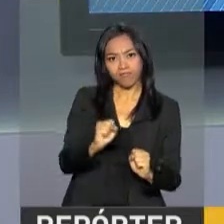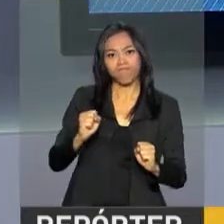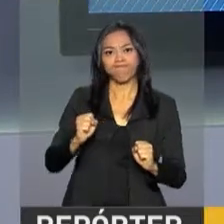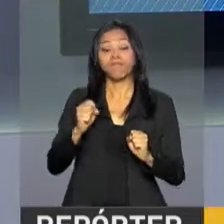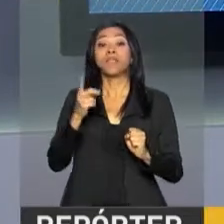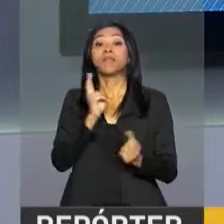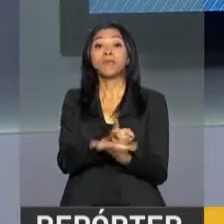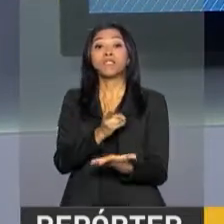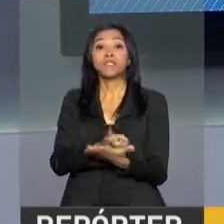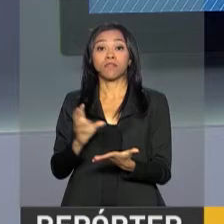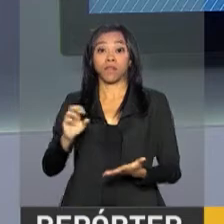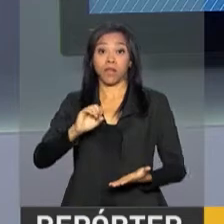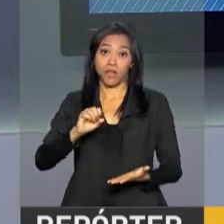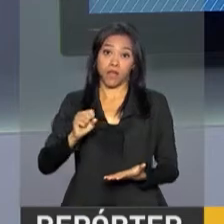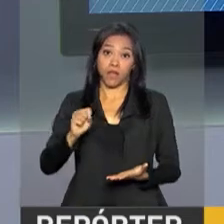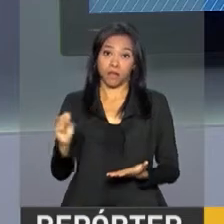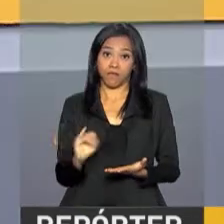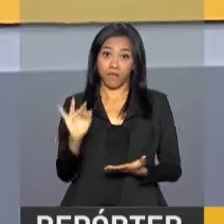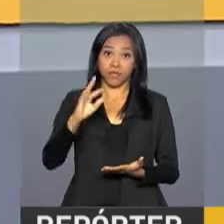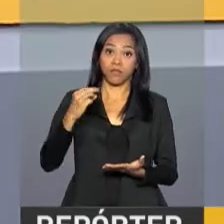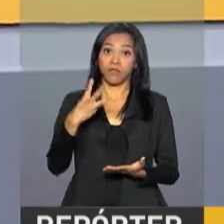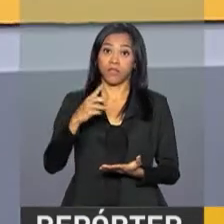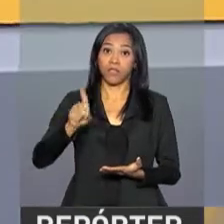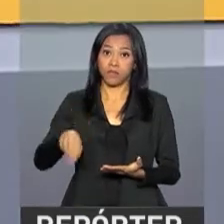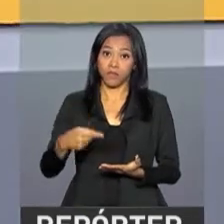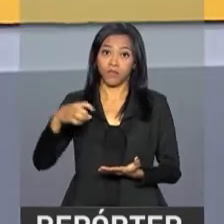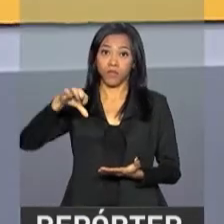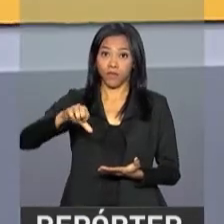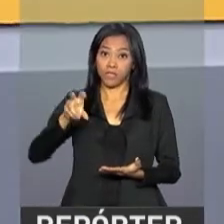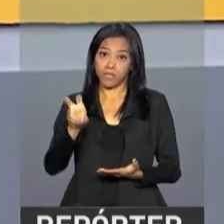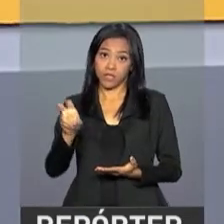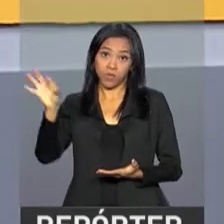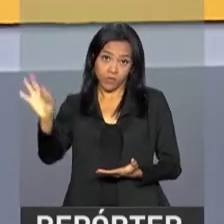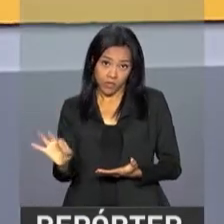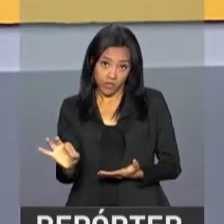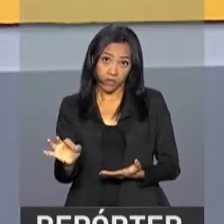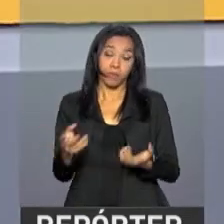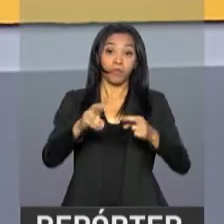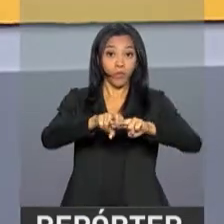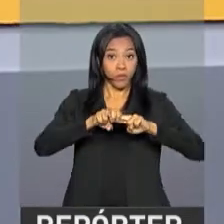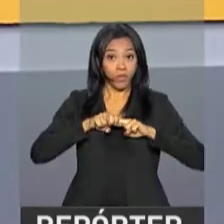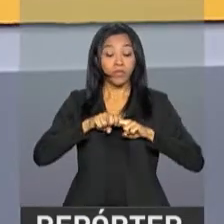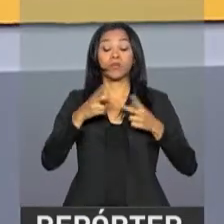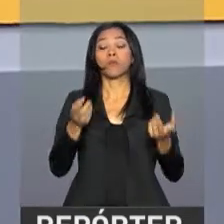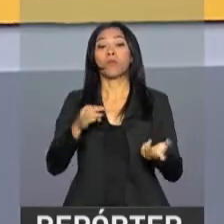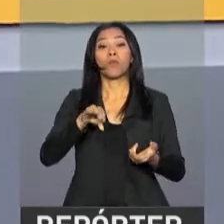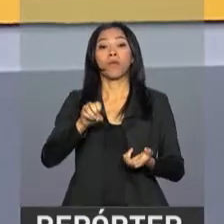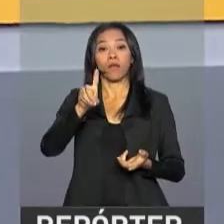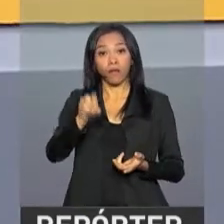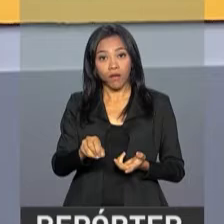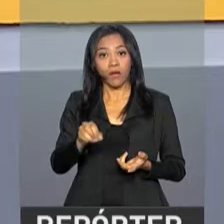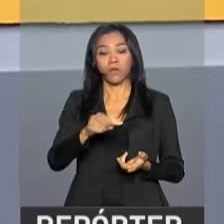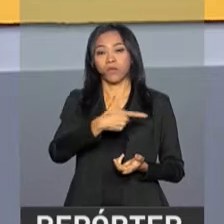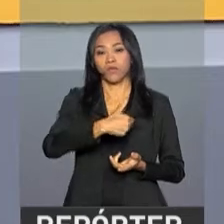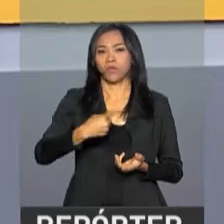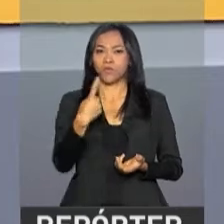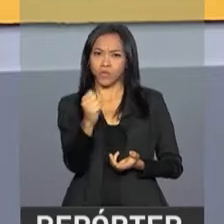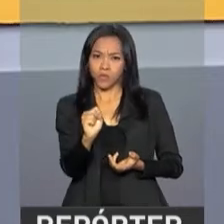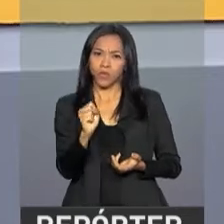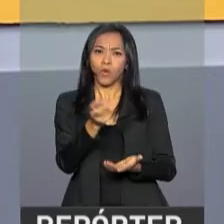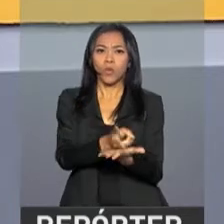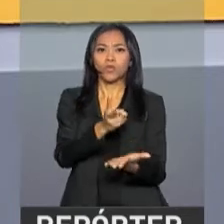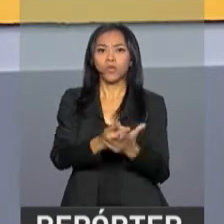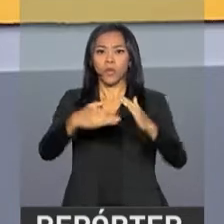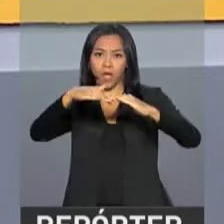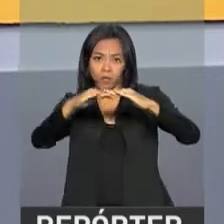em 3,95 por cento com isso a previsão do mercado para 2018 continua abaixo da meta de 4,5